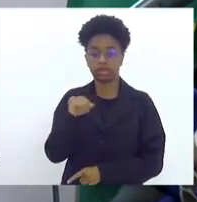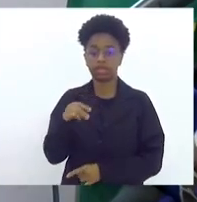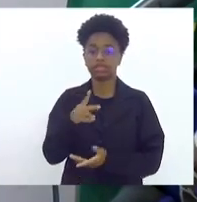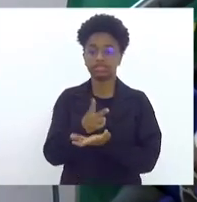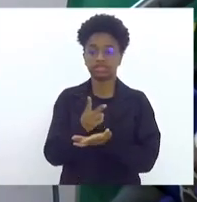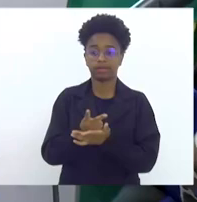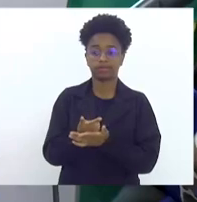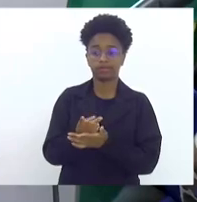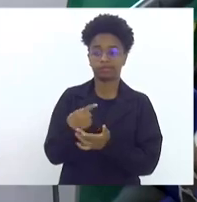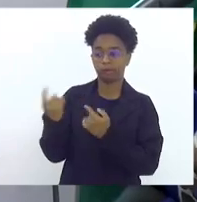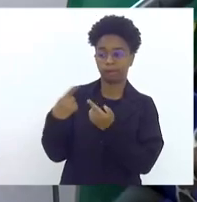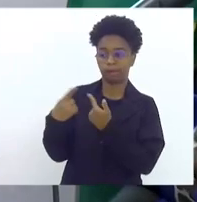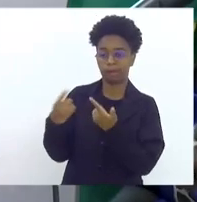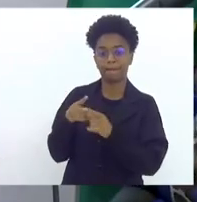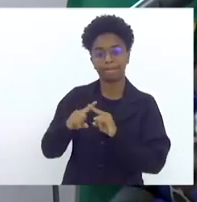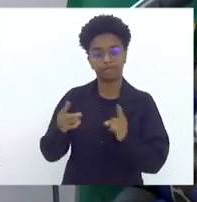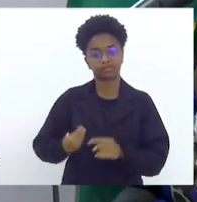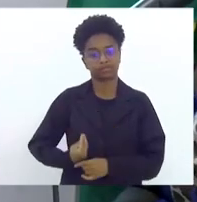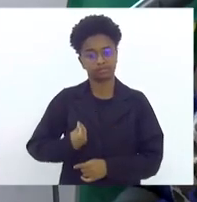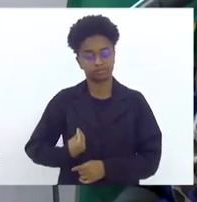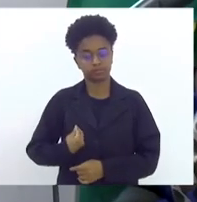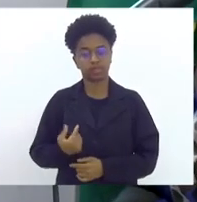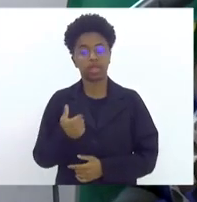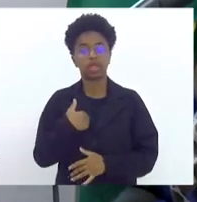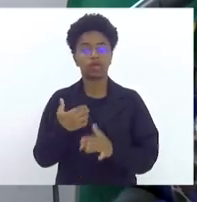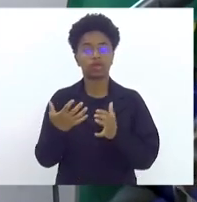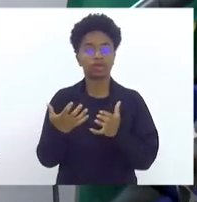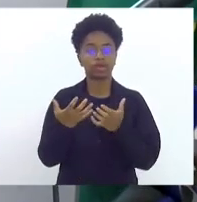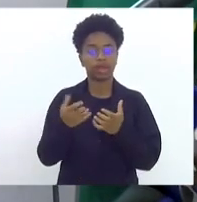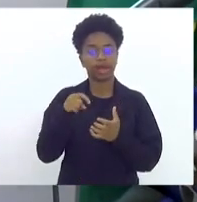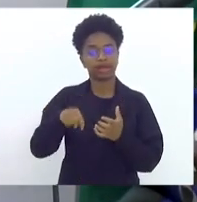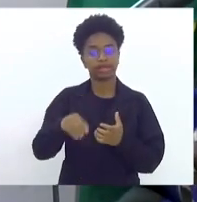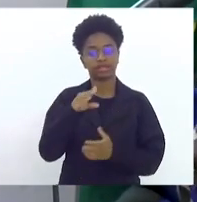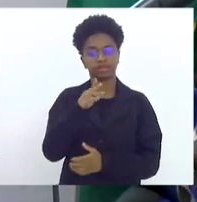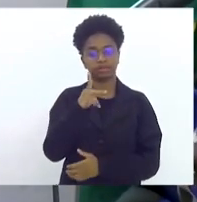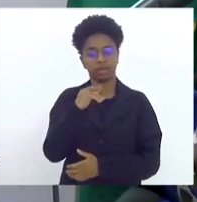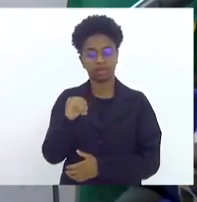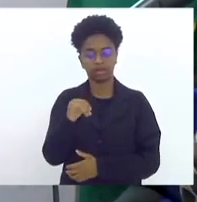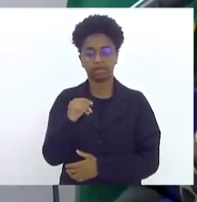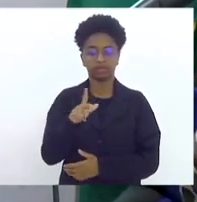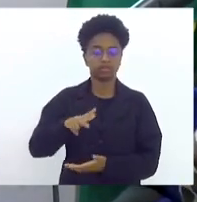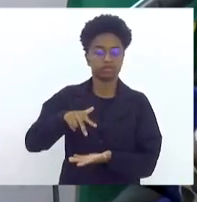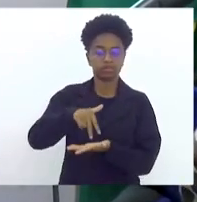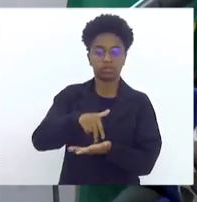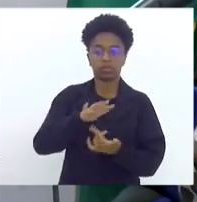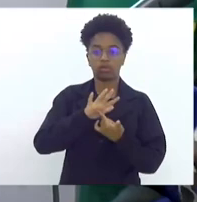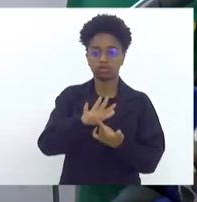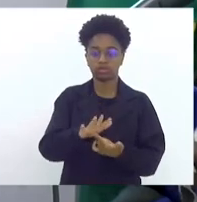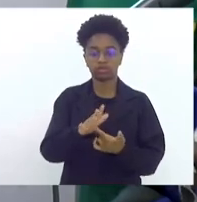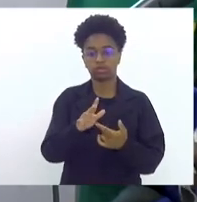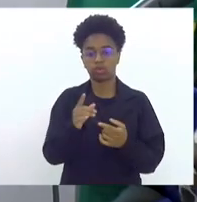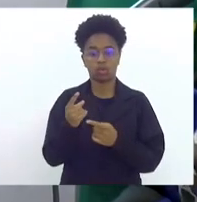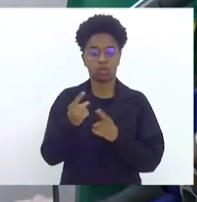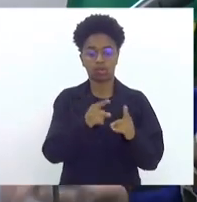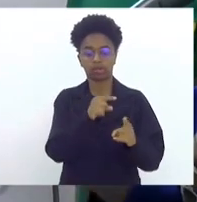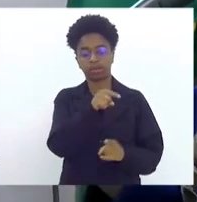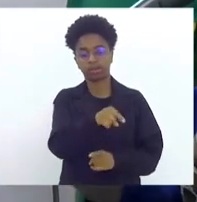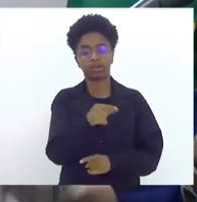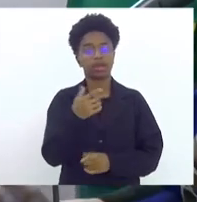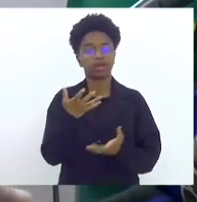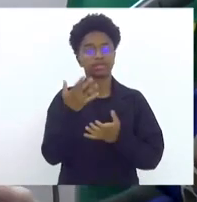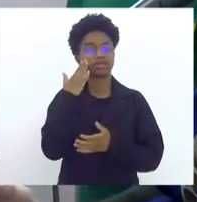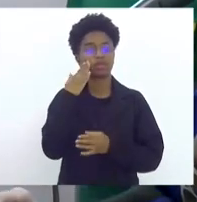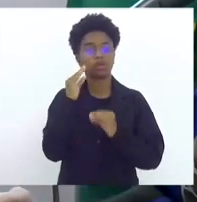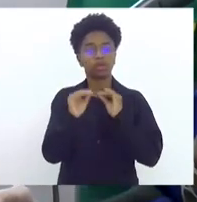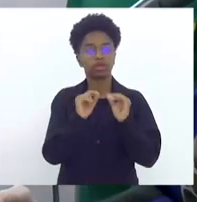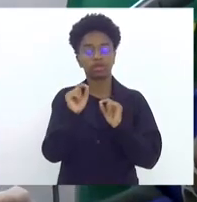mesmo na correria de entra e sai entra e sai entra e sai eu gostaria muito que essa CPI se posicionasse em relação a essa apresentadora para ver o que que seria feito porque eu não